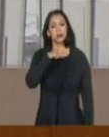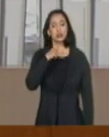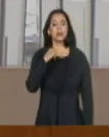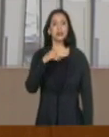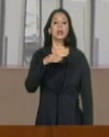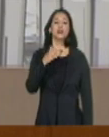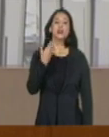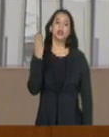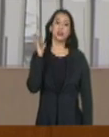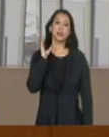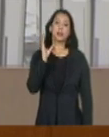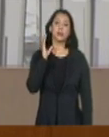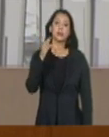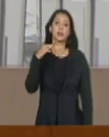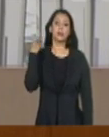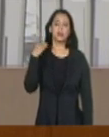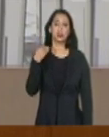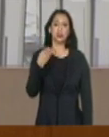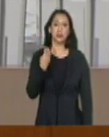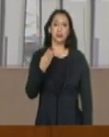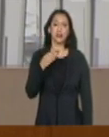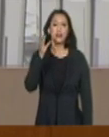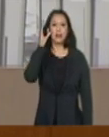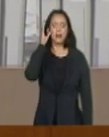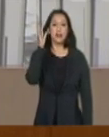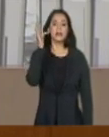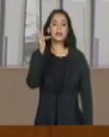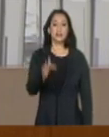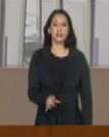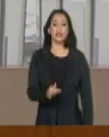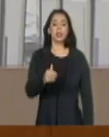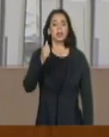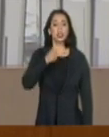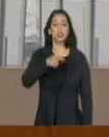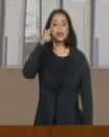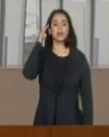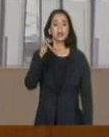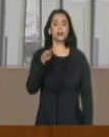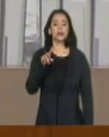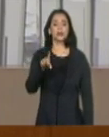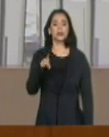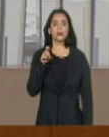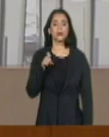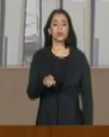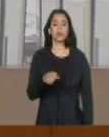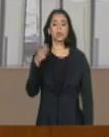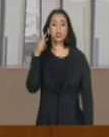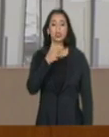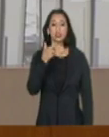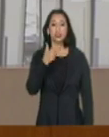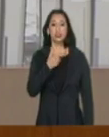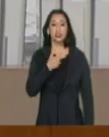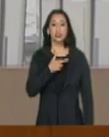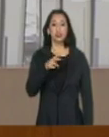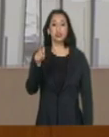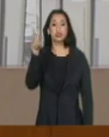Weber, ministro Edson Fachin, ministro Alexandre Moraes, ministro Luiz Fux, Ricardo Lewandowski,